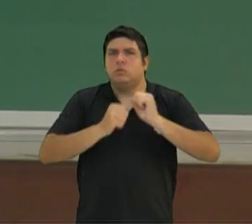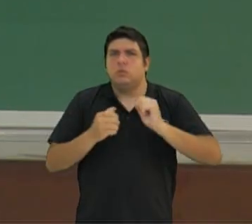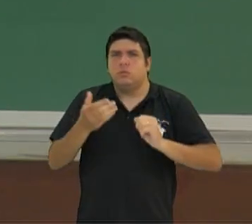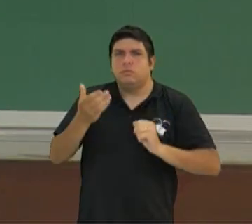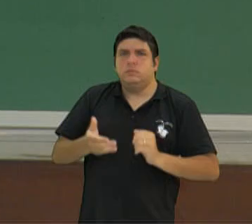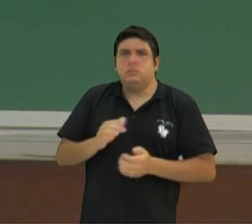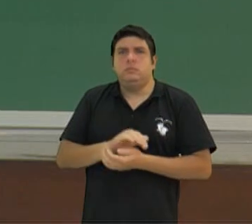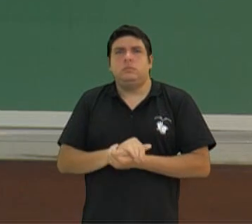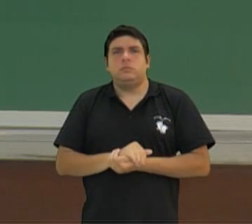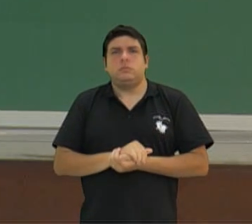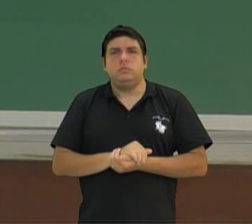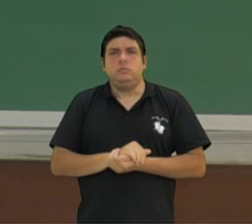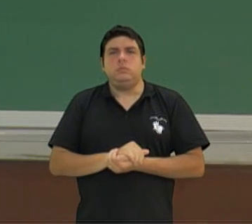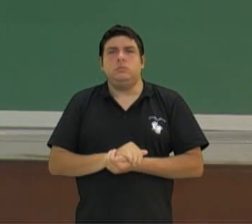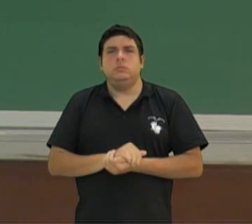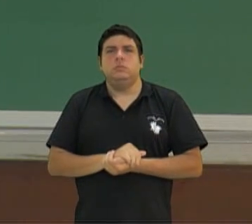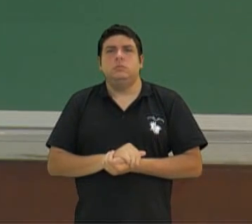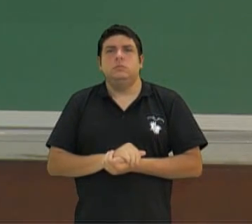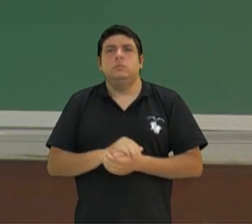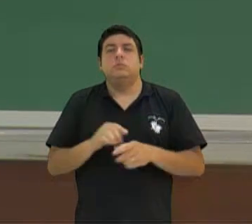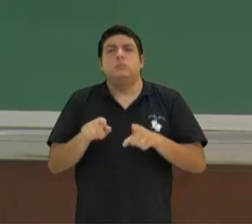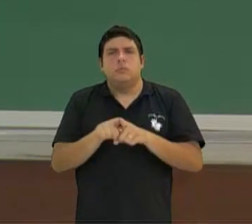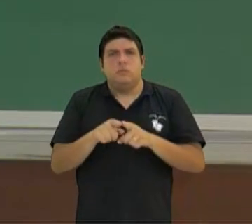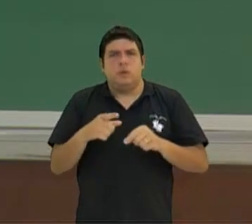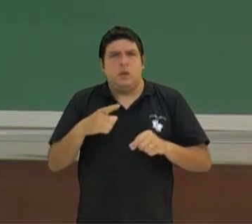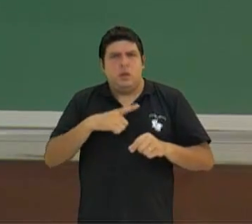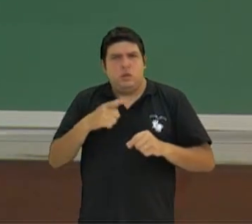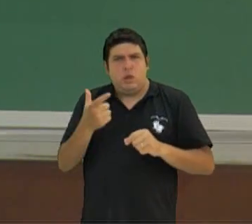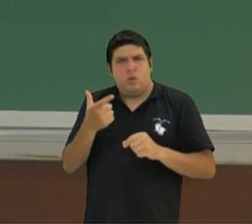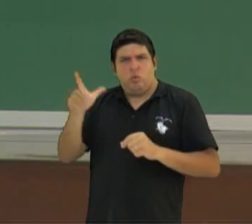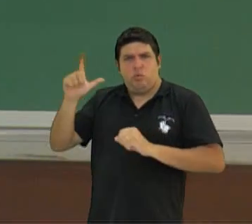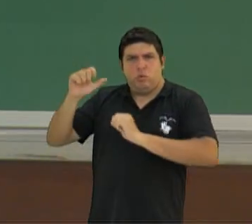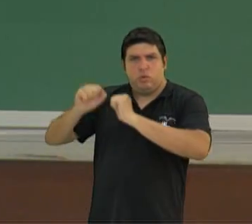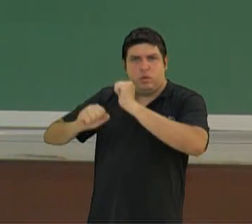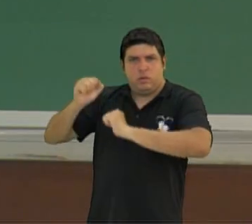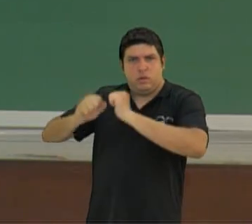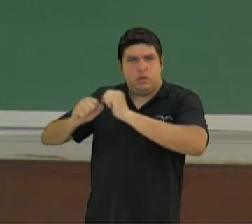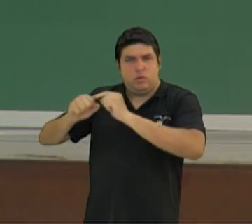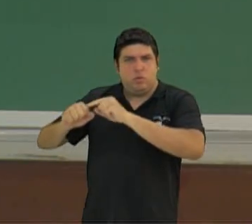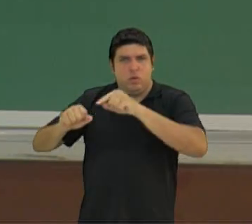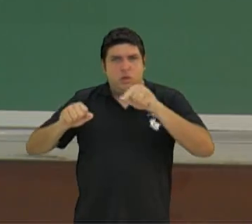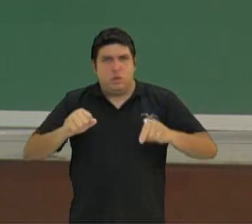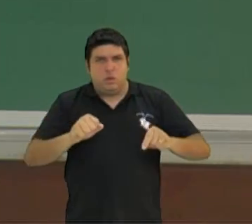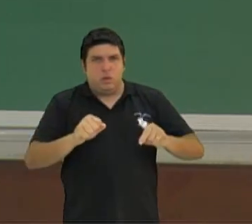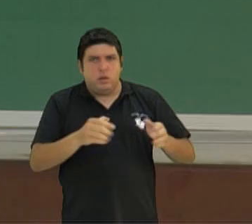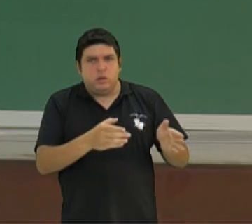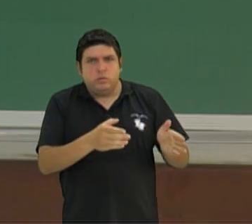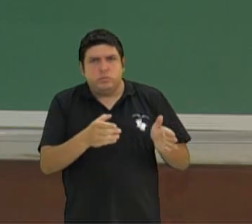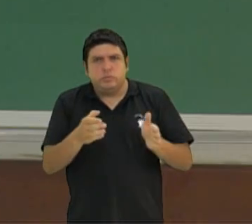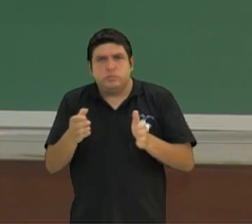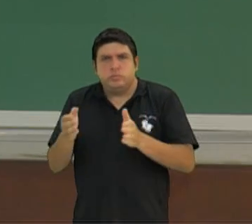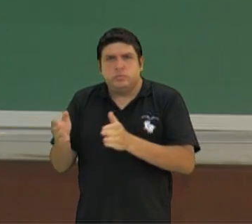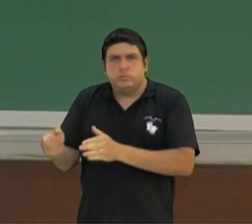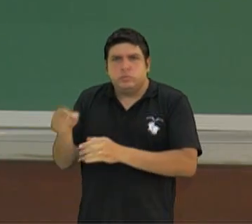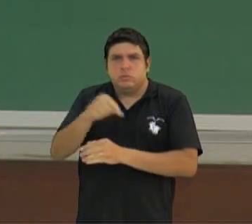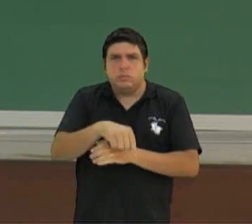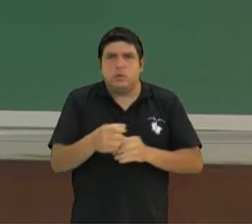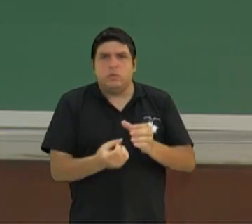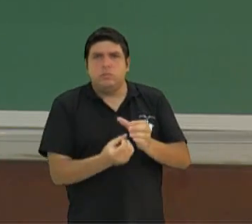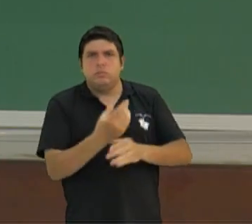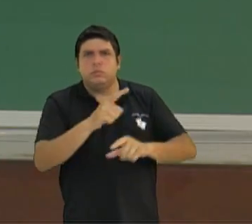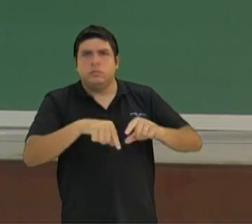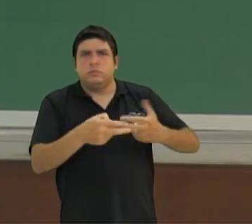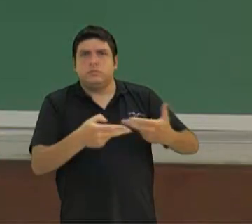esse produto que está na tua casa? Existem outras indústrias envolvidas na fabricação? Quais são? Então, faça